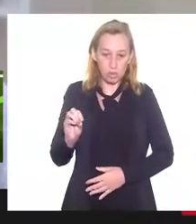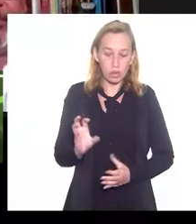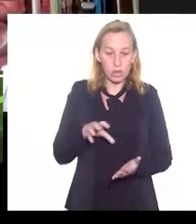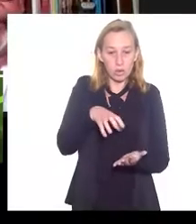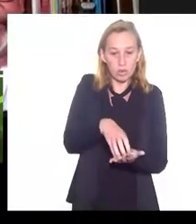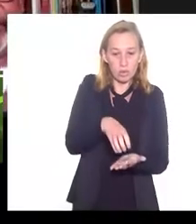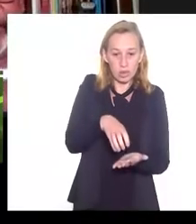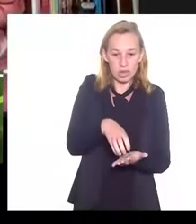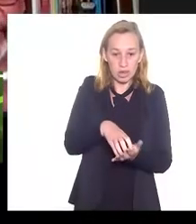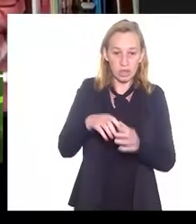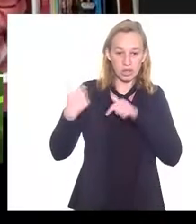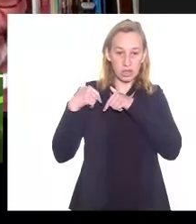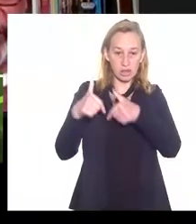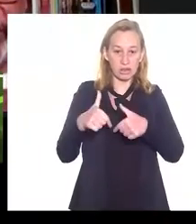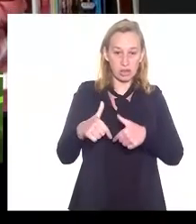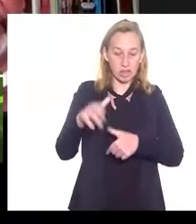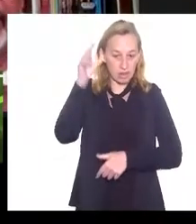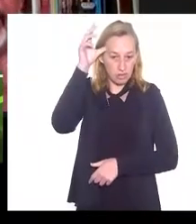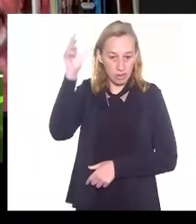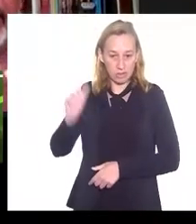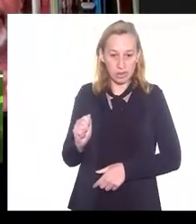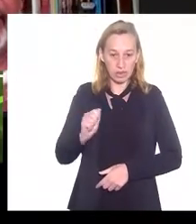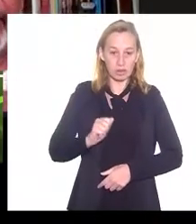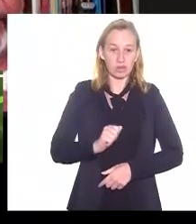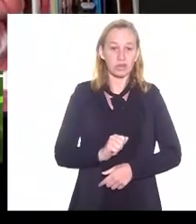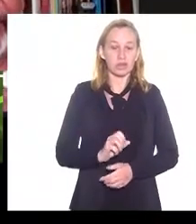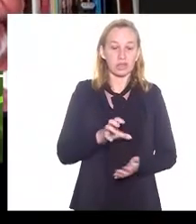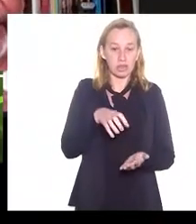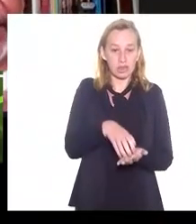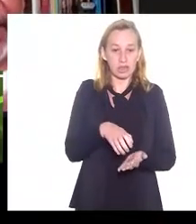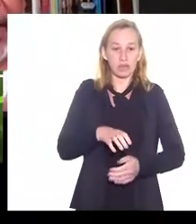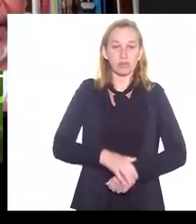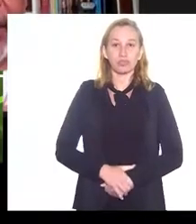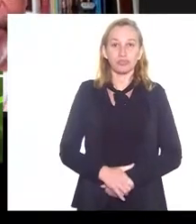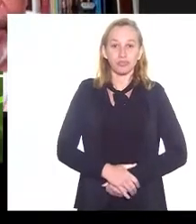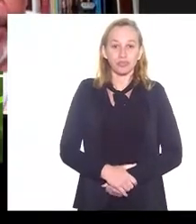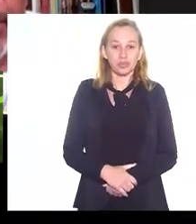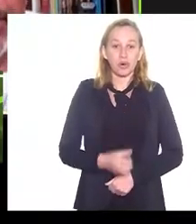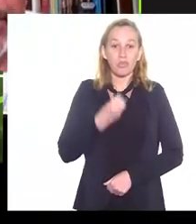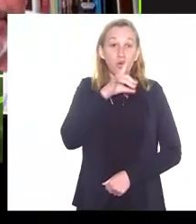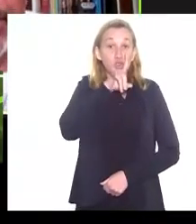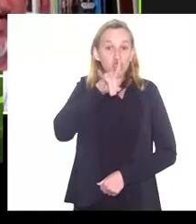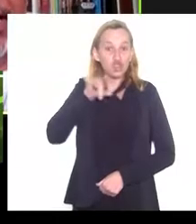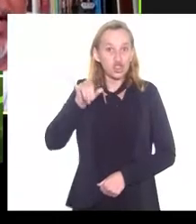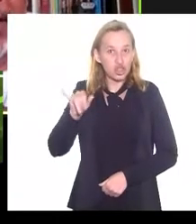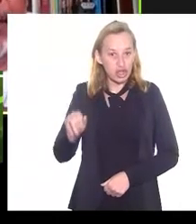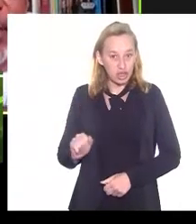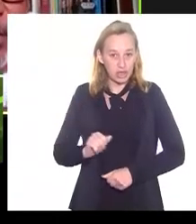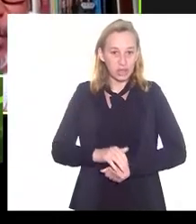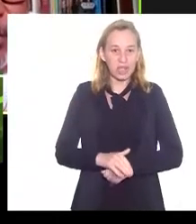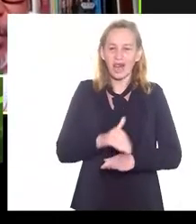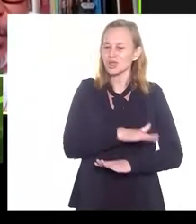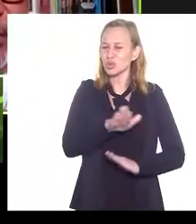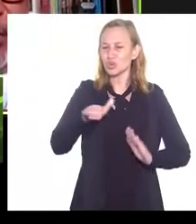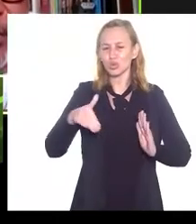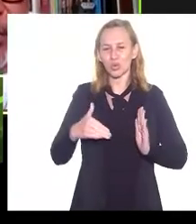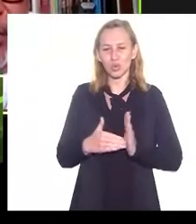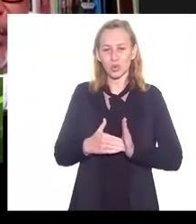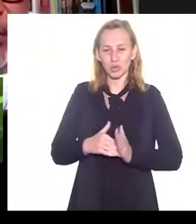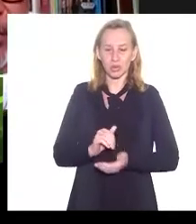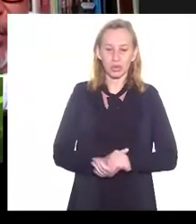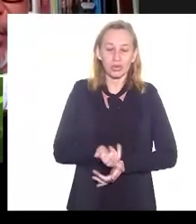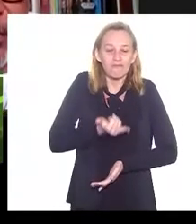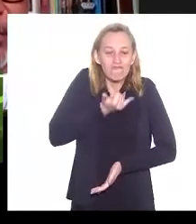de Tradições Afro-Brasileiras, CETRAB. Bom dia. Bom dia. Desculpe, Marcelo, mil